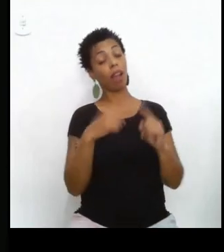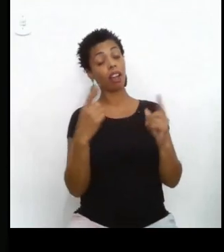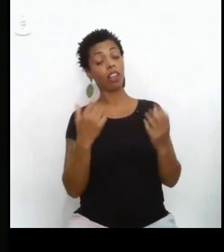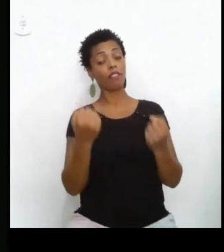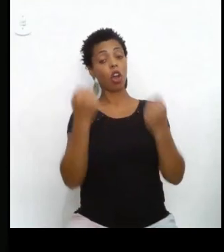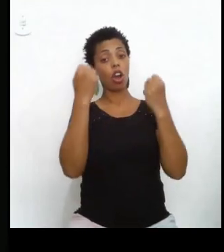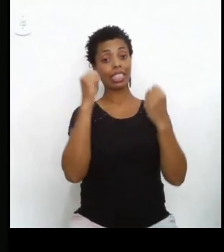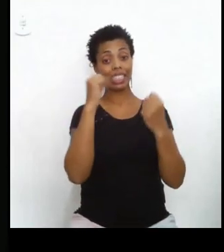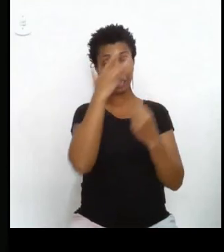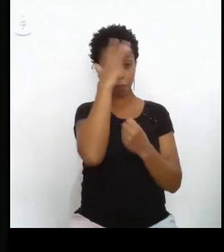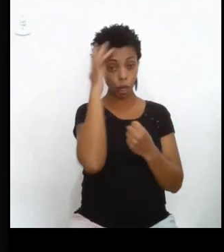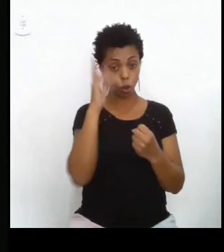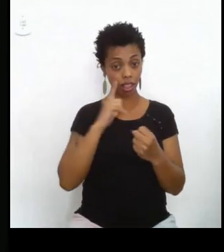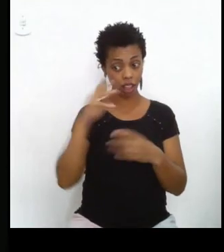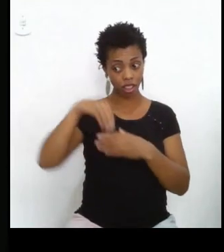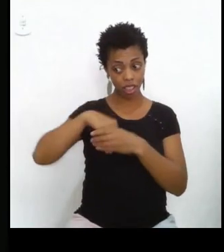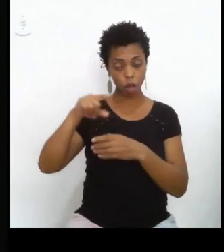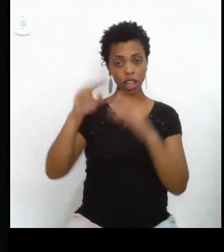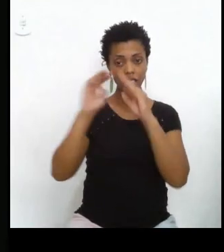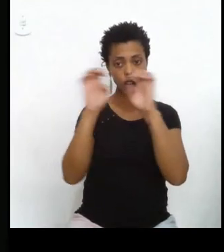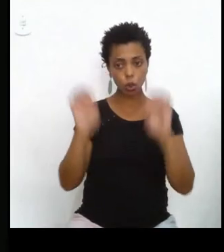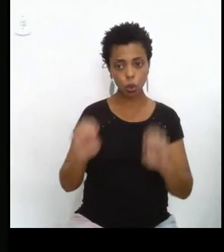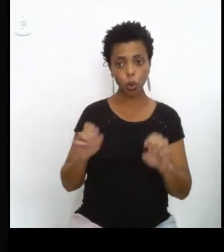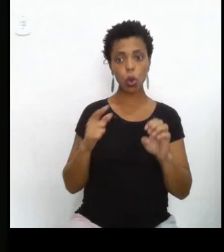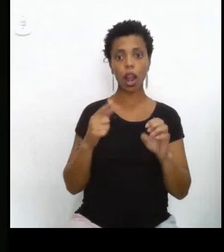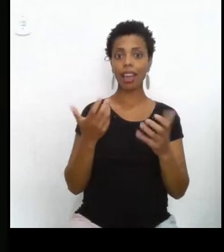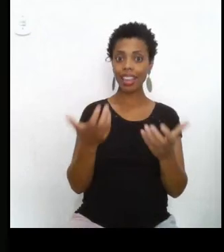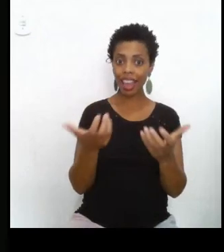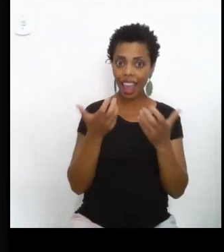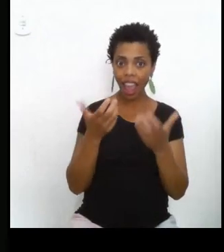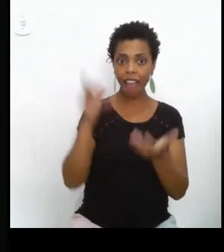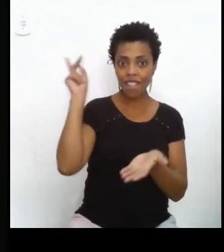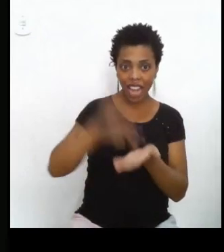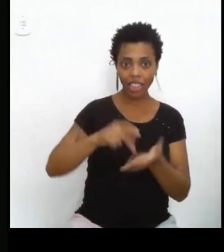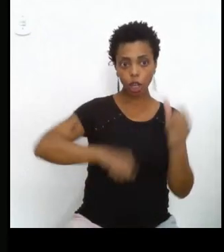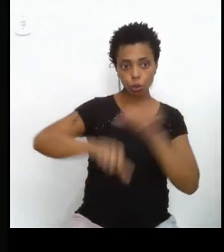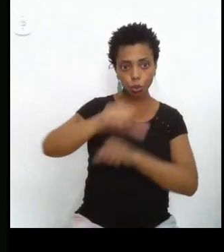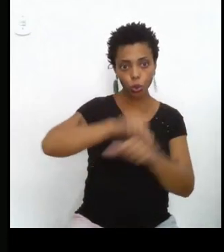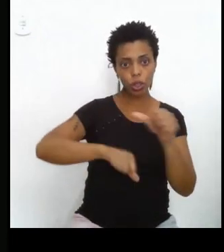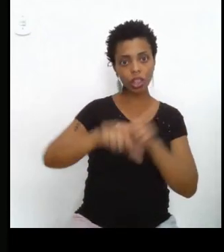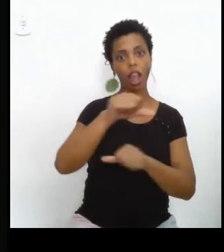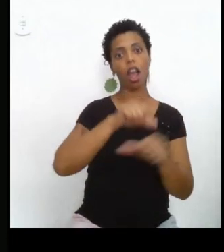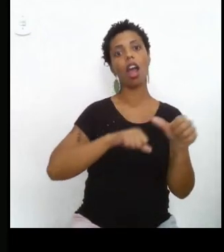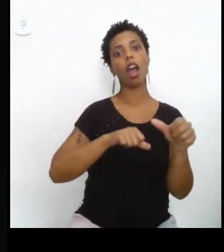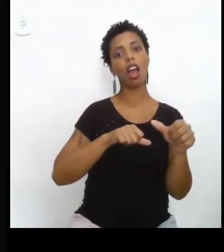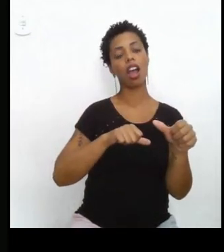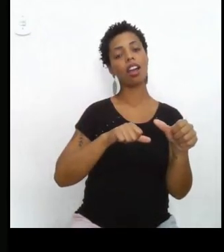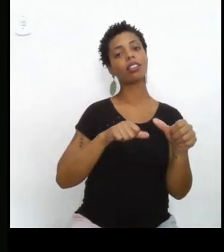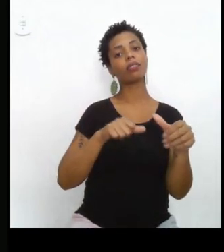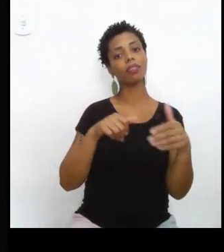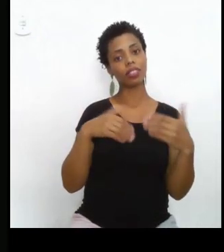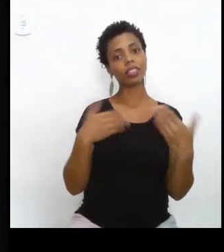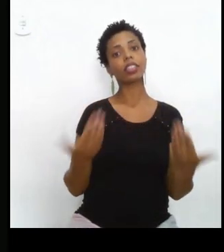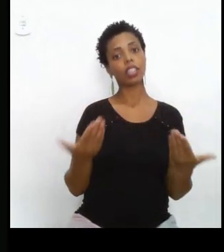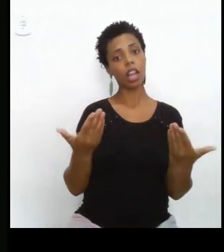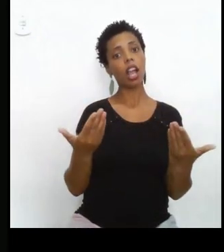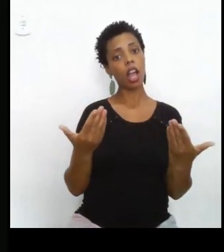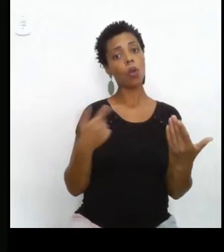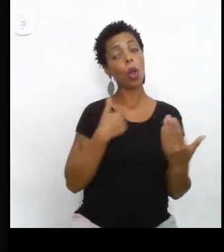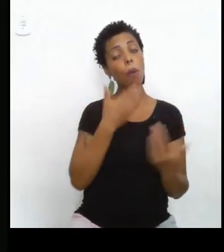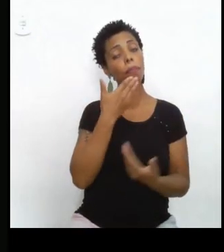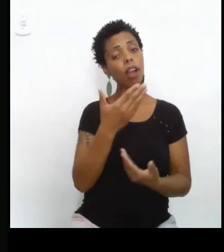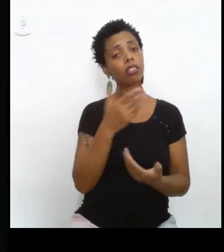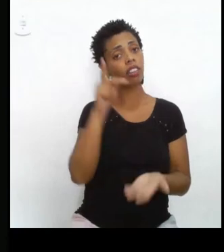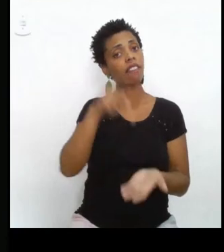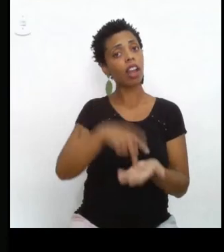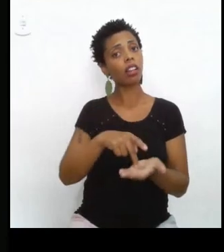nessa estrutura que estão dispostas a mudar e faça uma pelo aqui para que